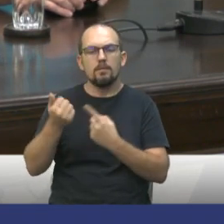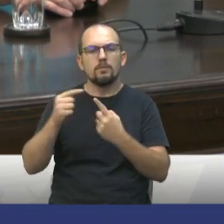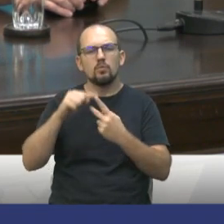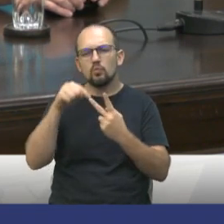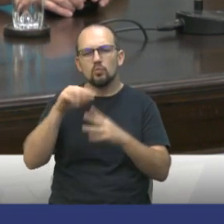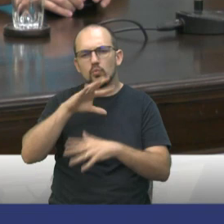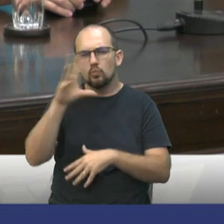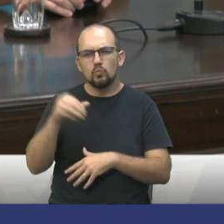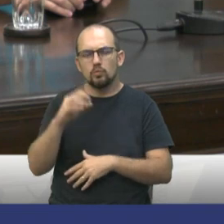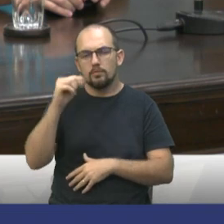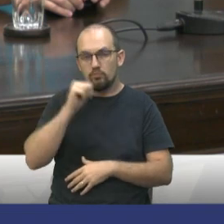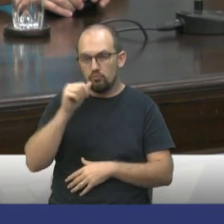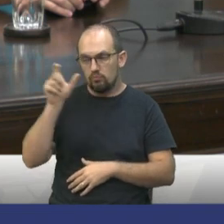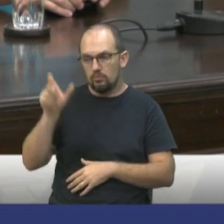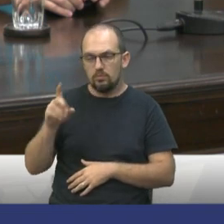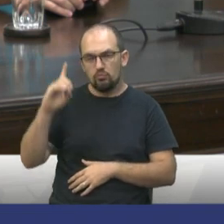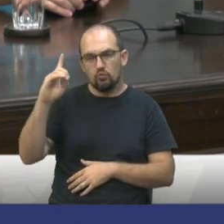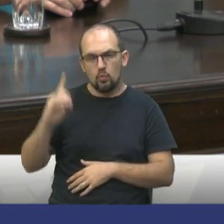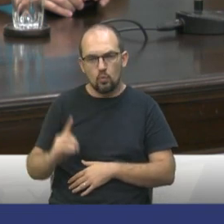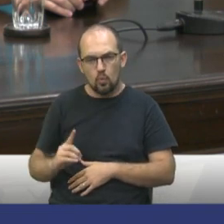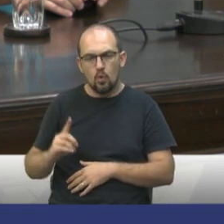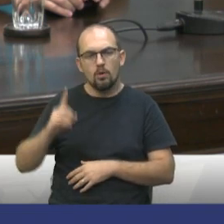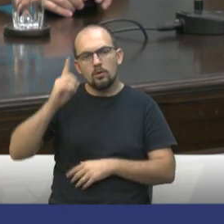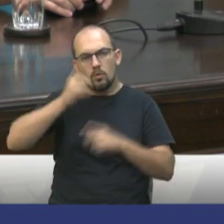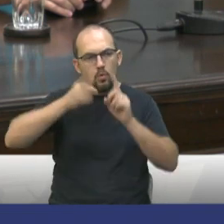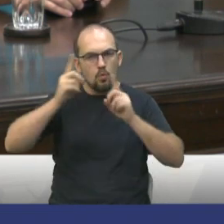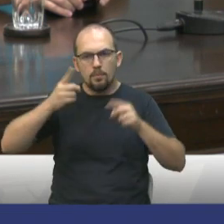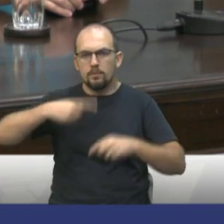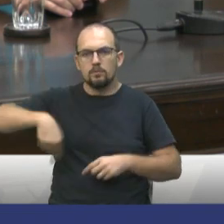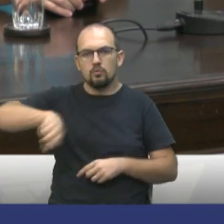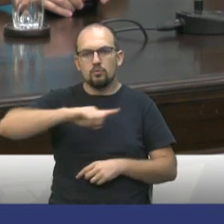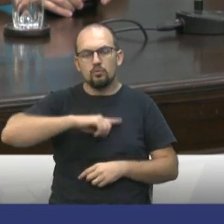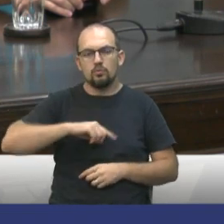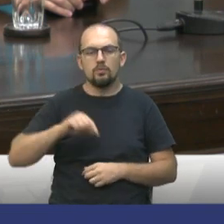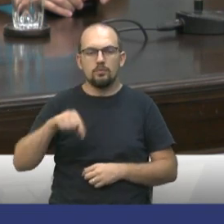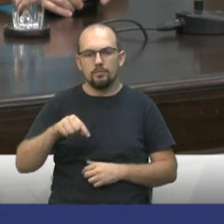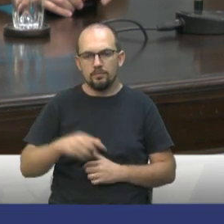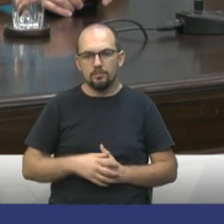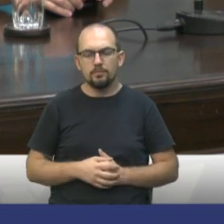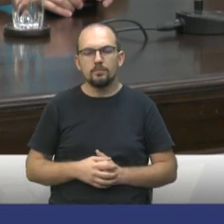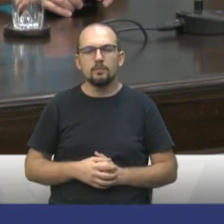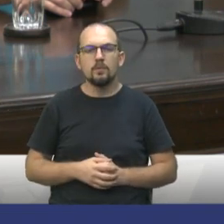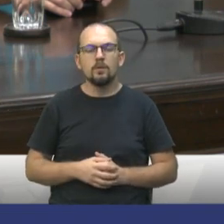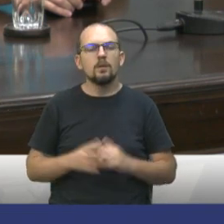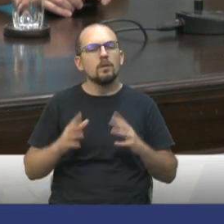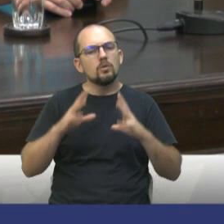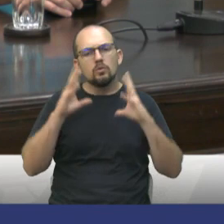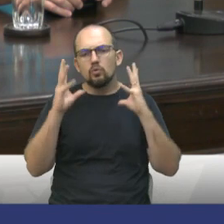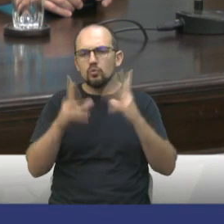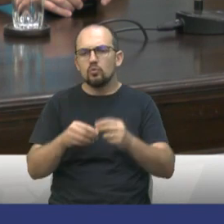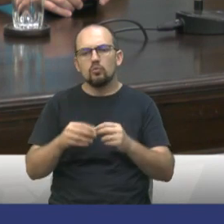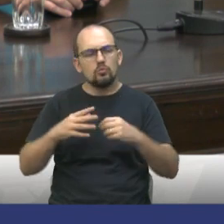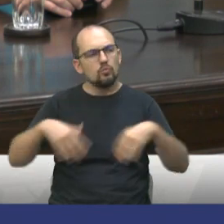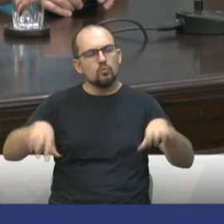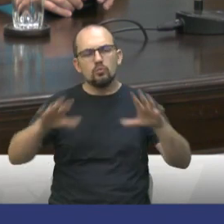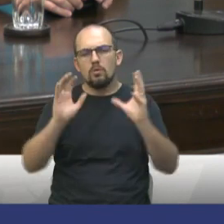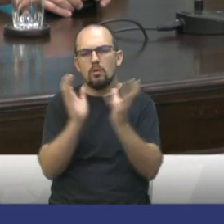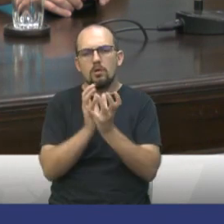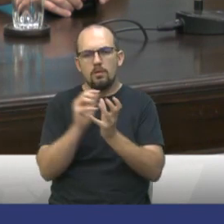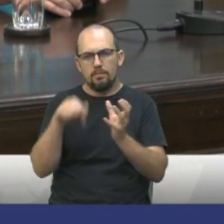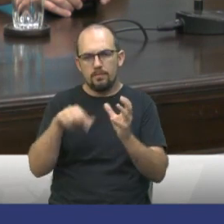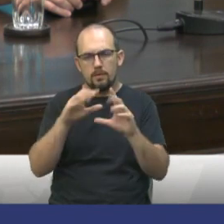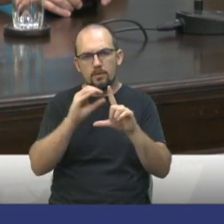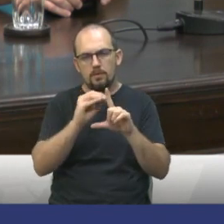nossa diretora que comanda aqui a gente aqui, de toda a casa aqui, porque